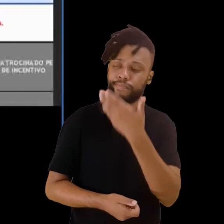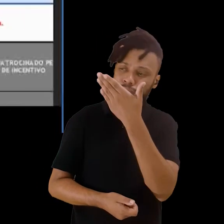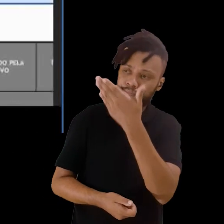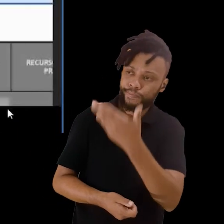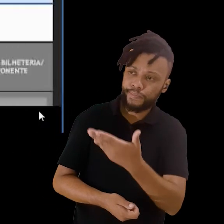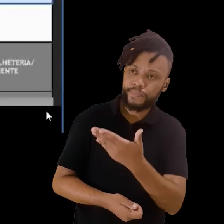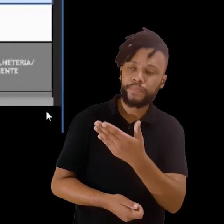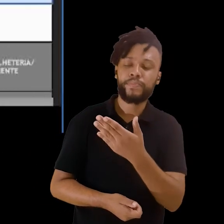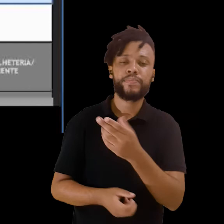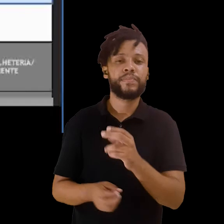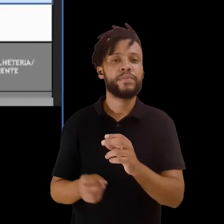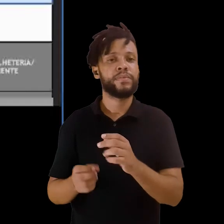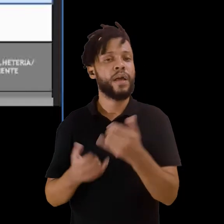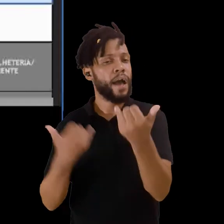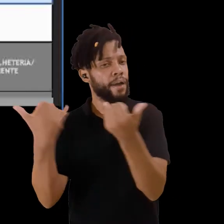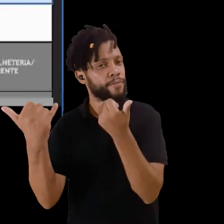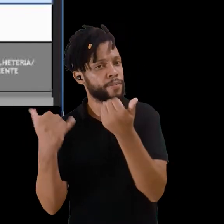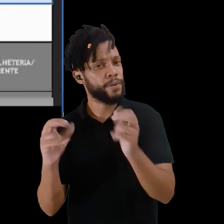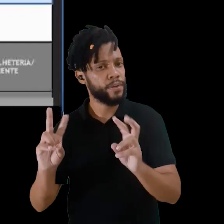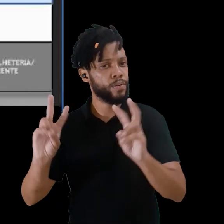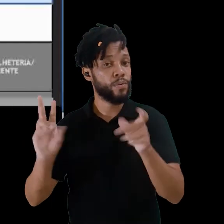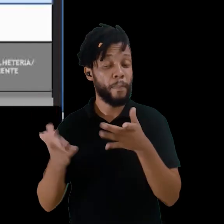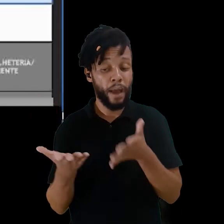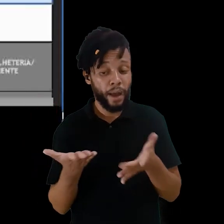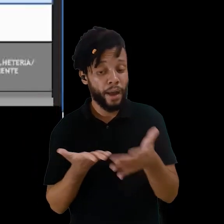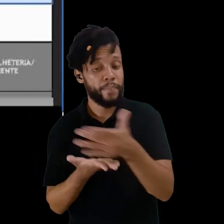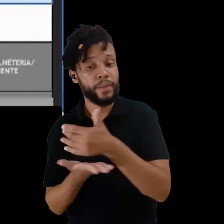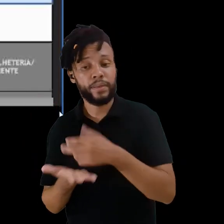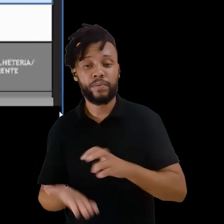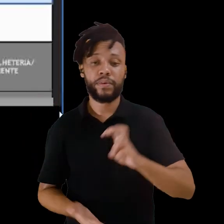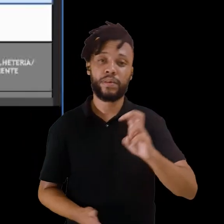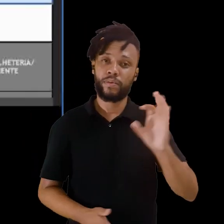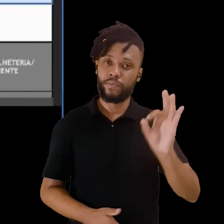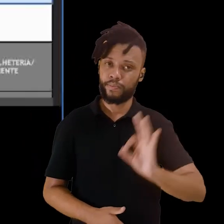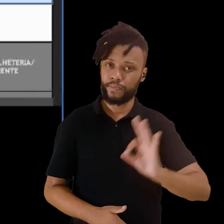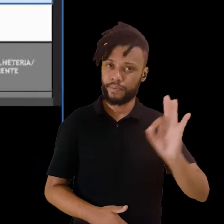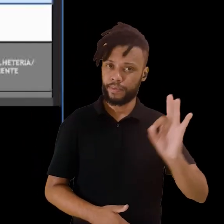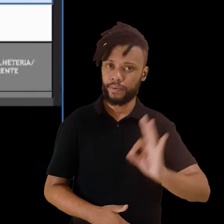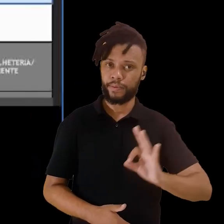Aqui, olha aqui a informação sobre a captação de 5%.